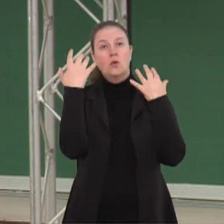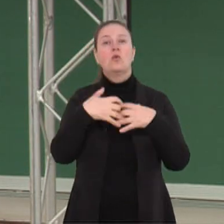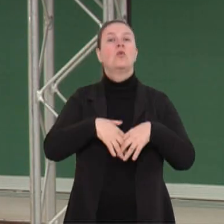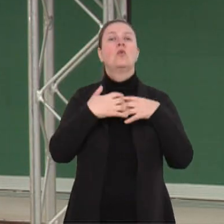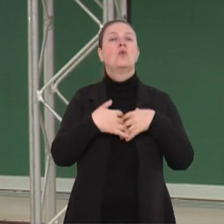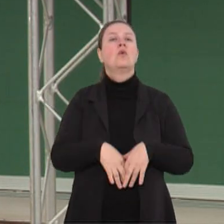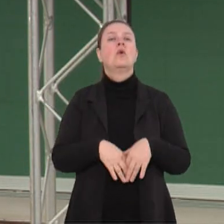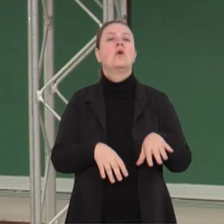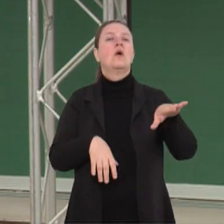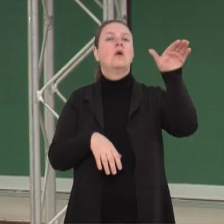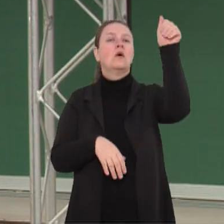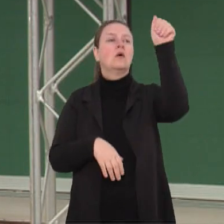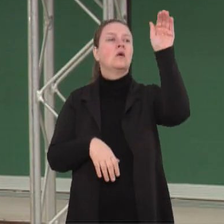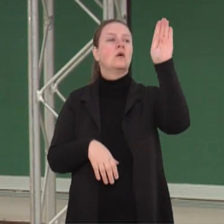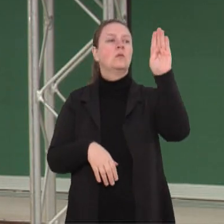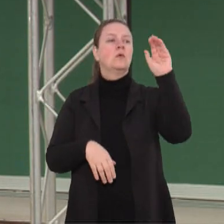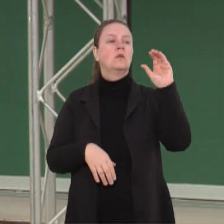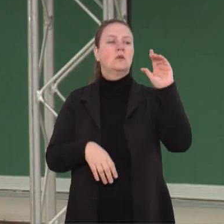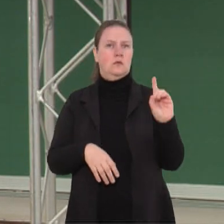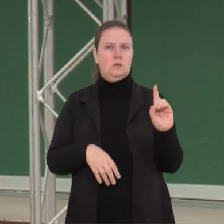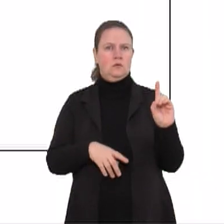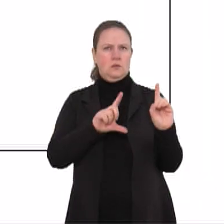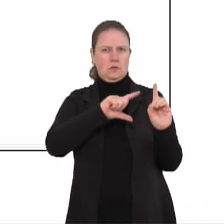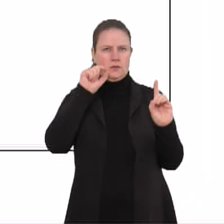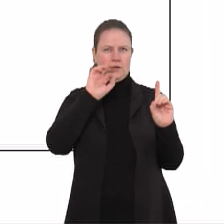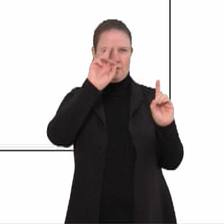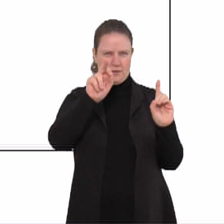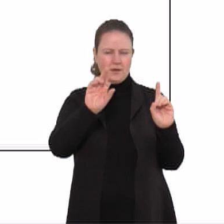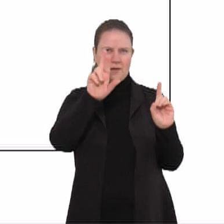dessas alternativas está correta.